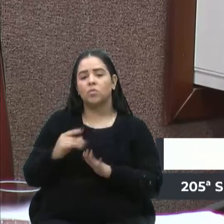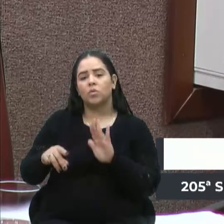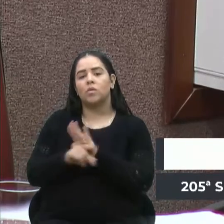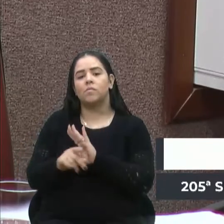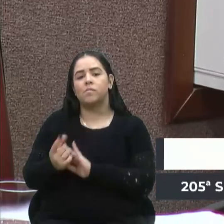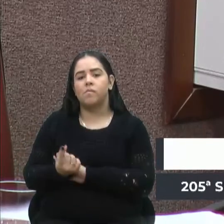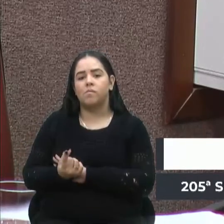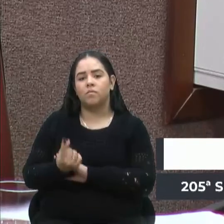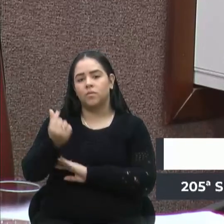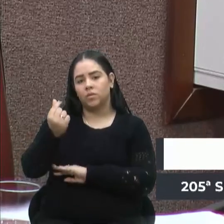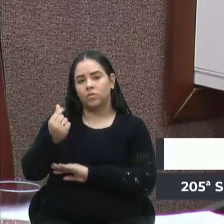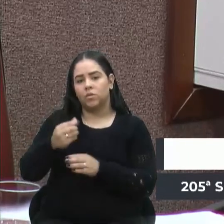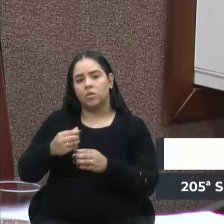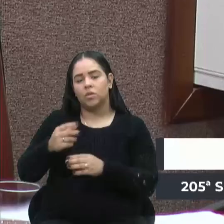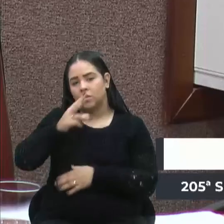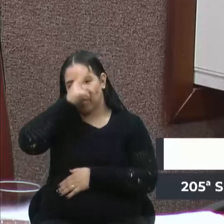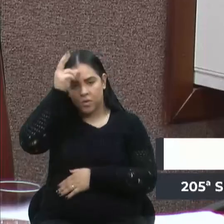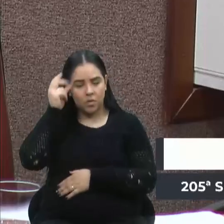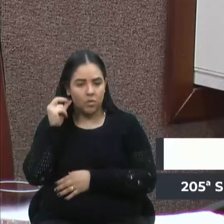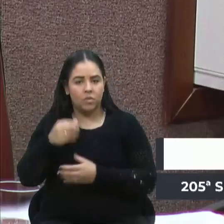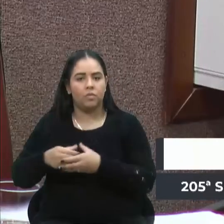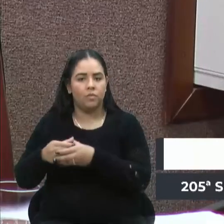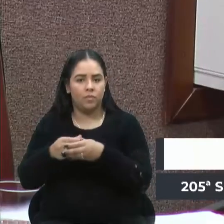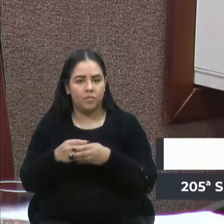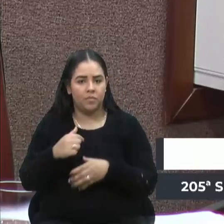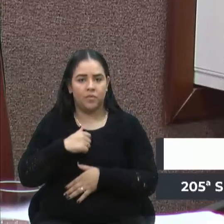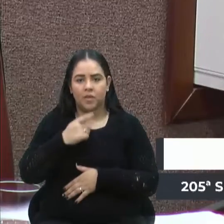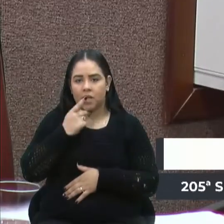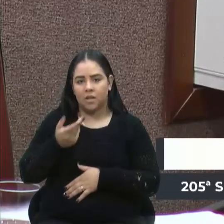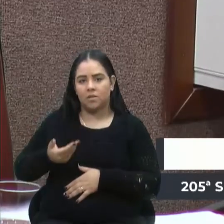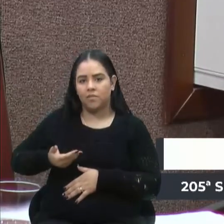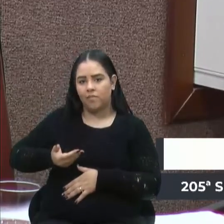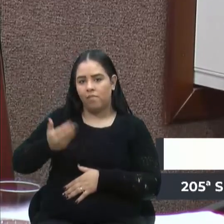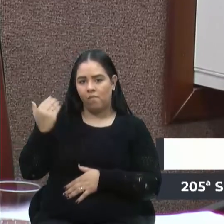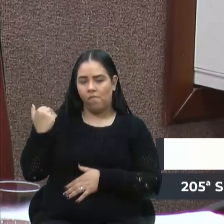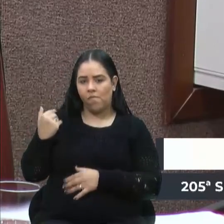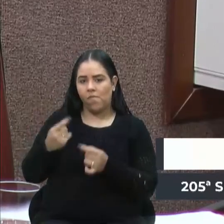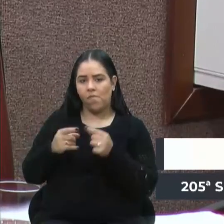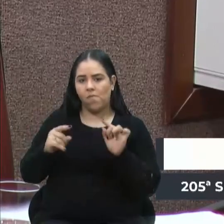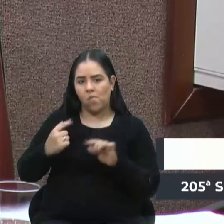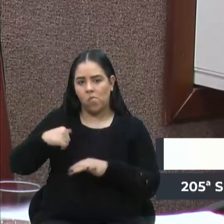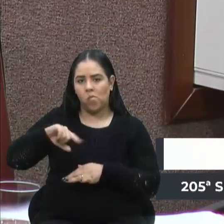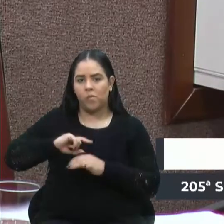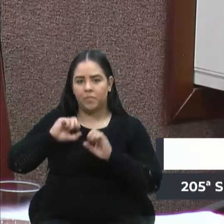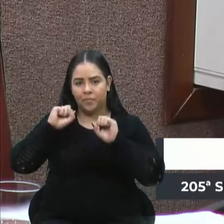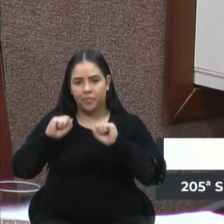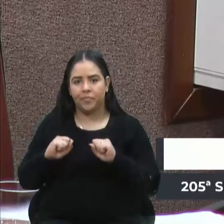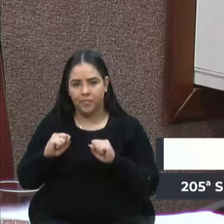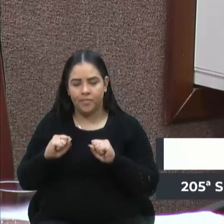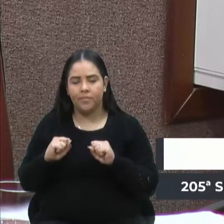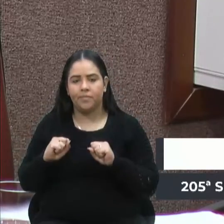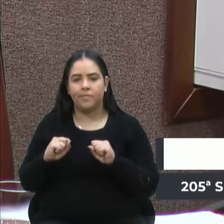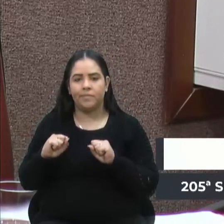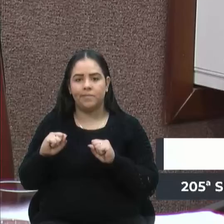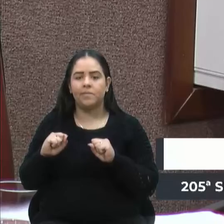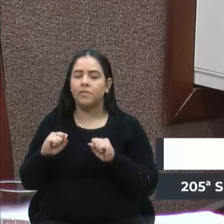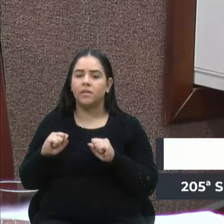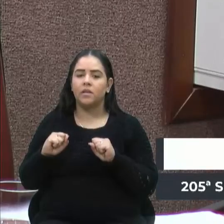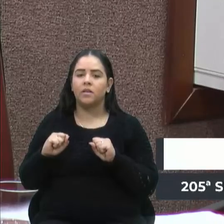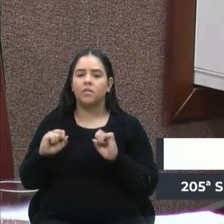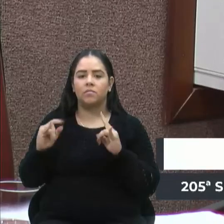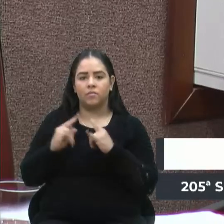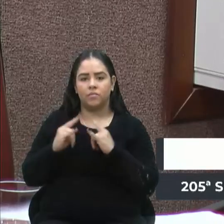o financiamento municipal do turismo, já comentei isso da tribuna em outra oportunidade, mas que pode ser uma forma das entidades e das